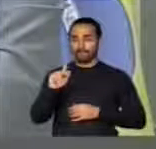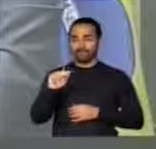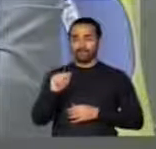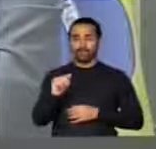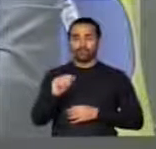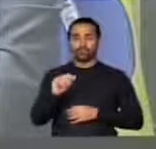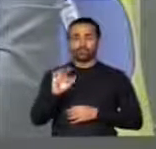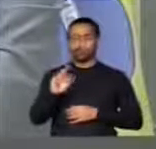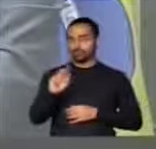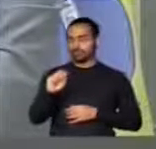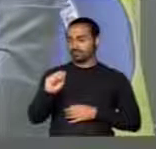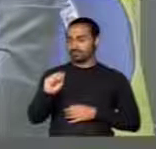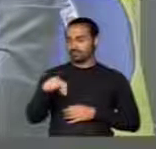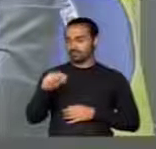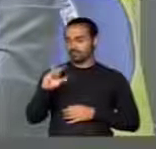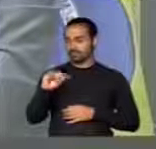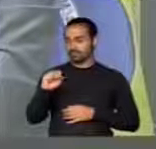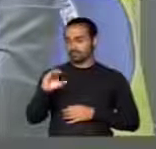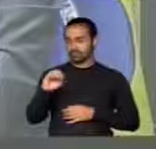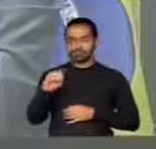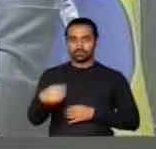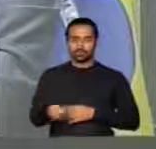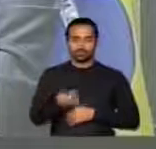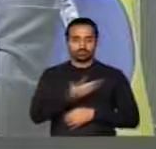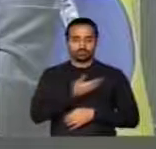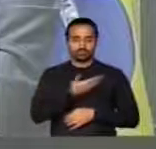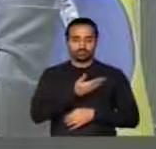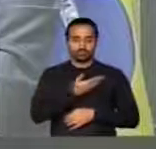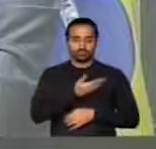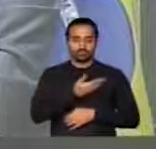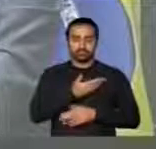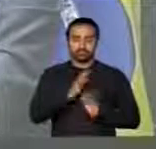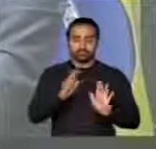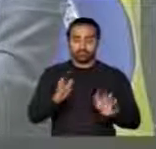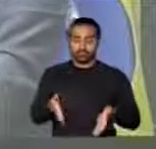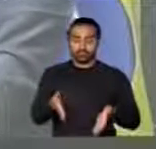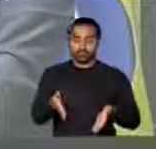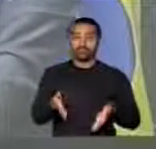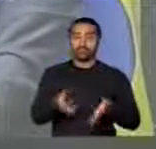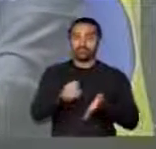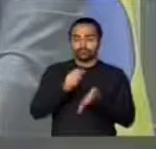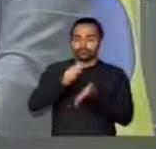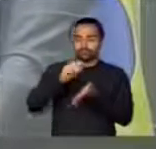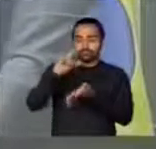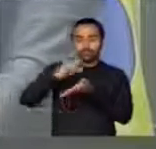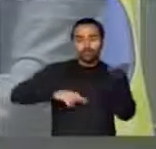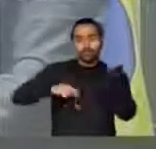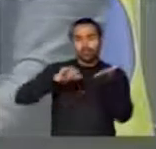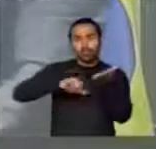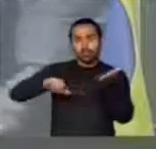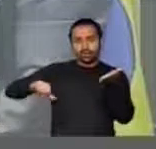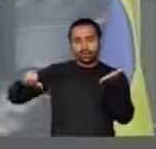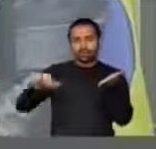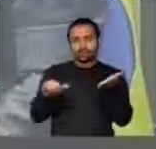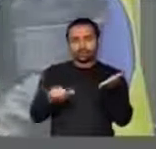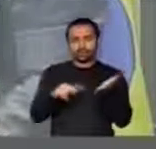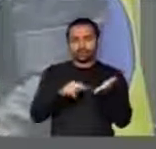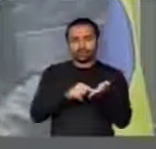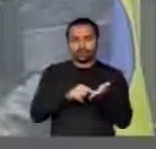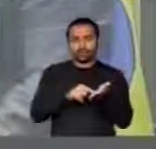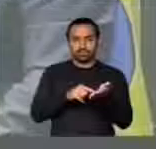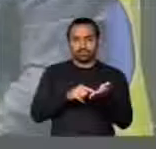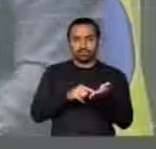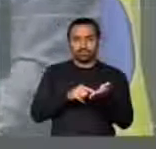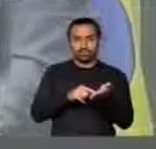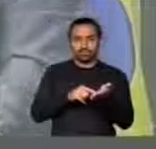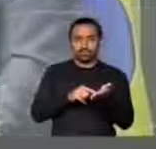Francisco, ele editou uma encíclica, a Laudato Si,